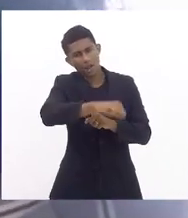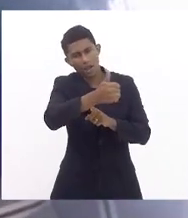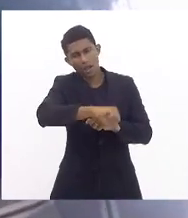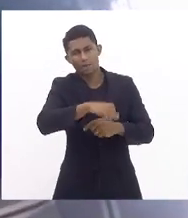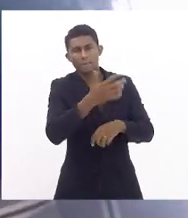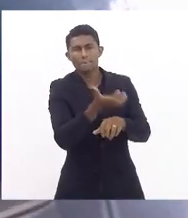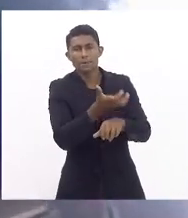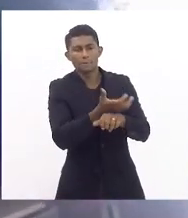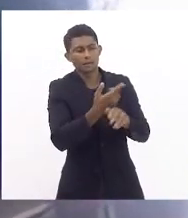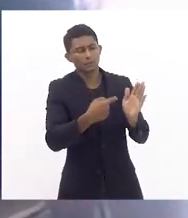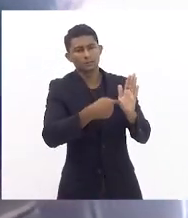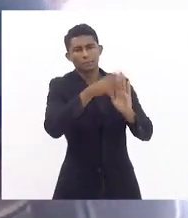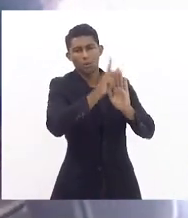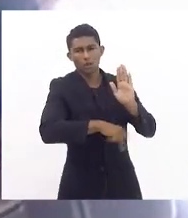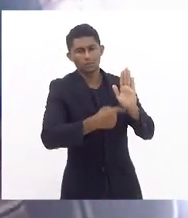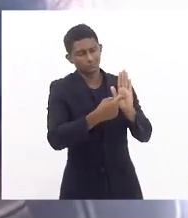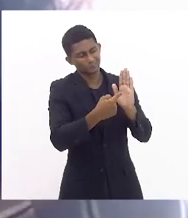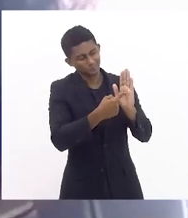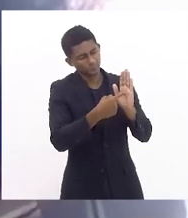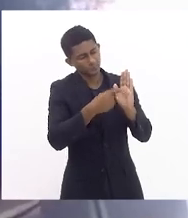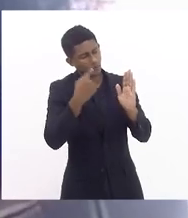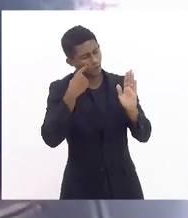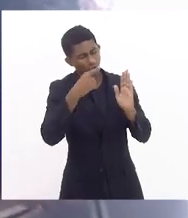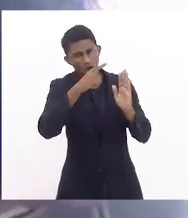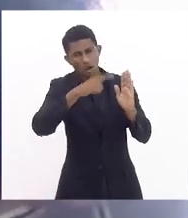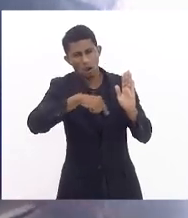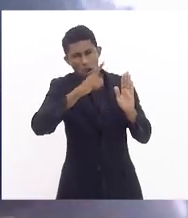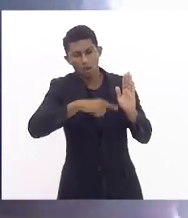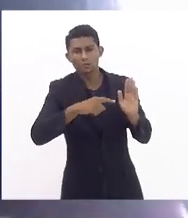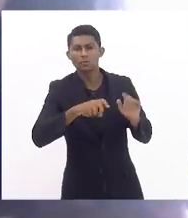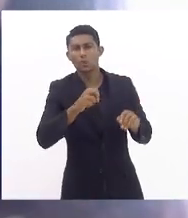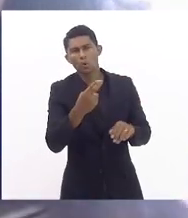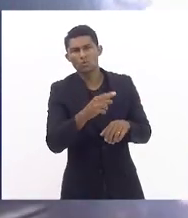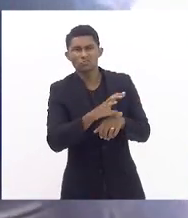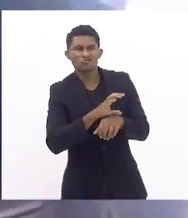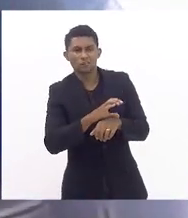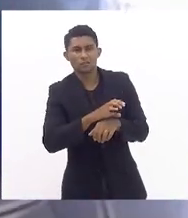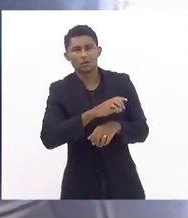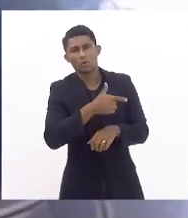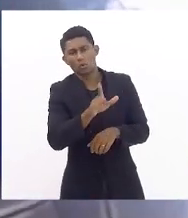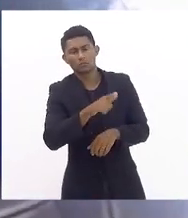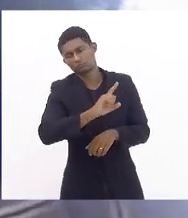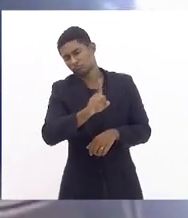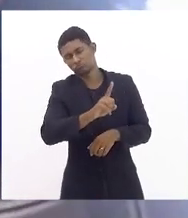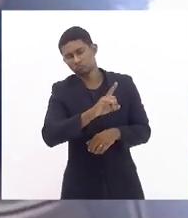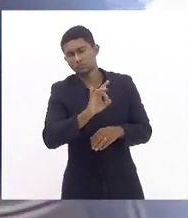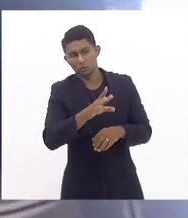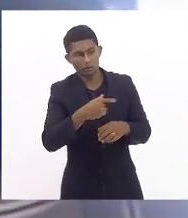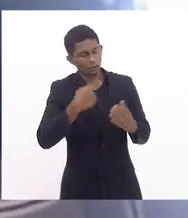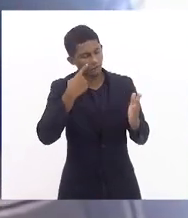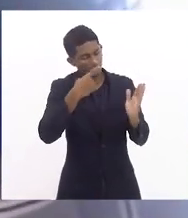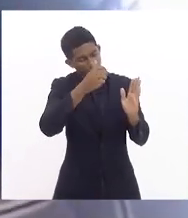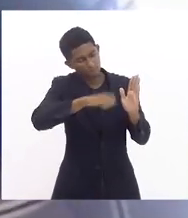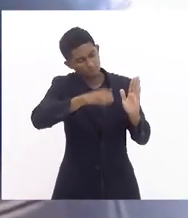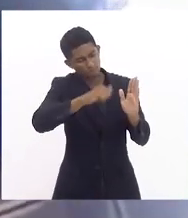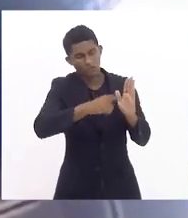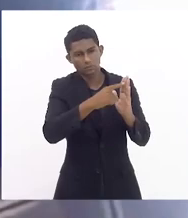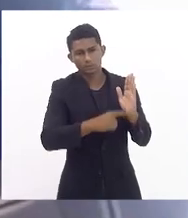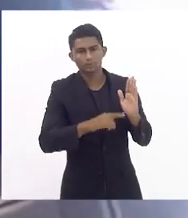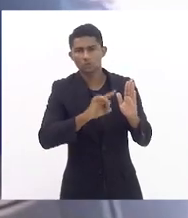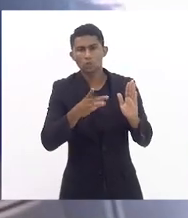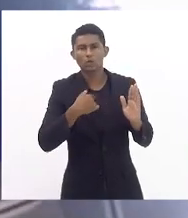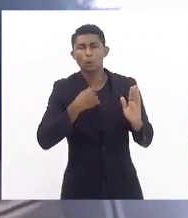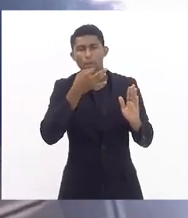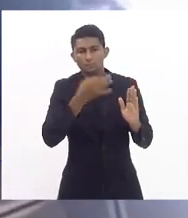a constitucionalidade dele ou qualquer vício de iniciativa que tenha. Só queria mesmo expressar a opinião